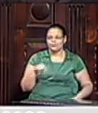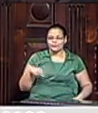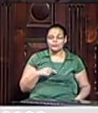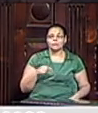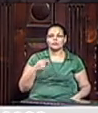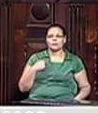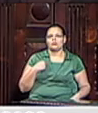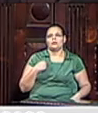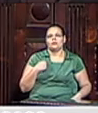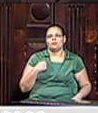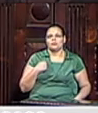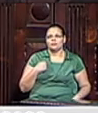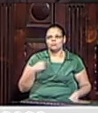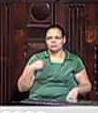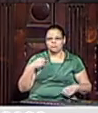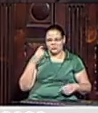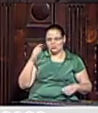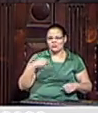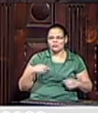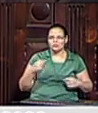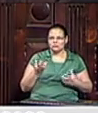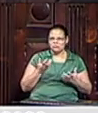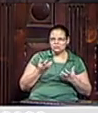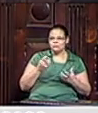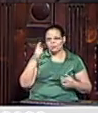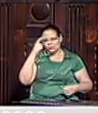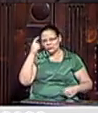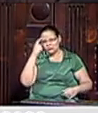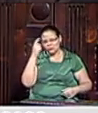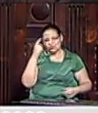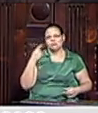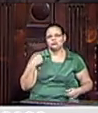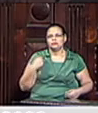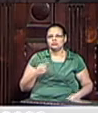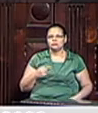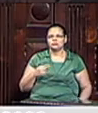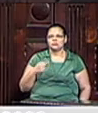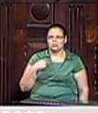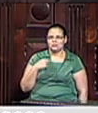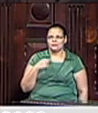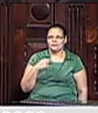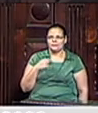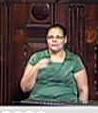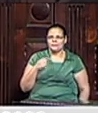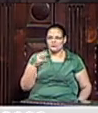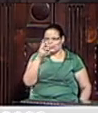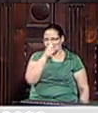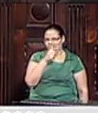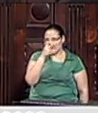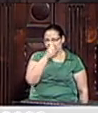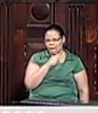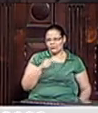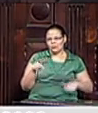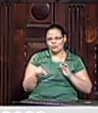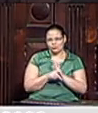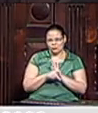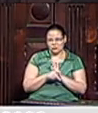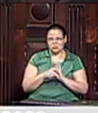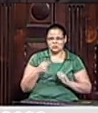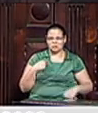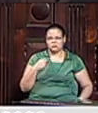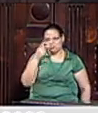do impeachment, achando que teriam condições de estancar a sangria, de salvar os próprios